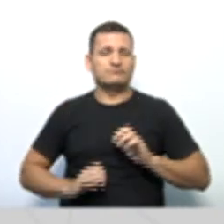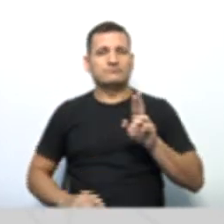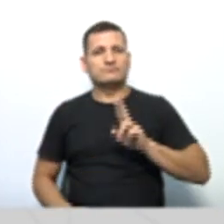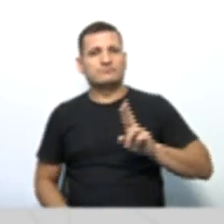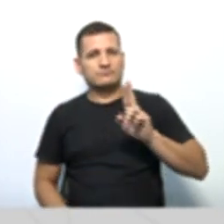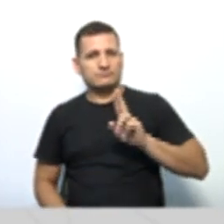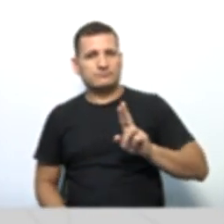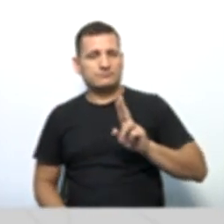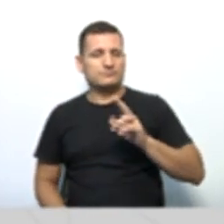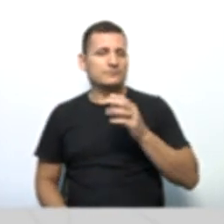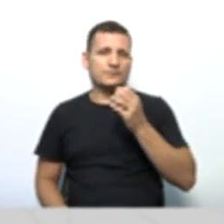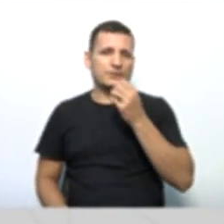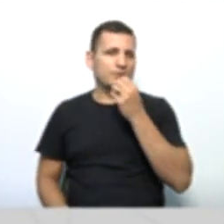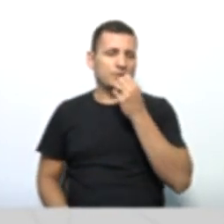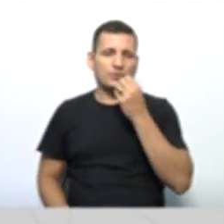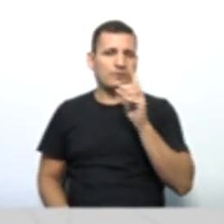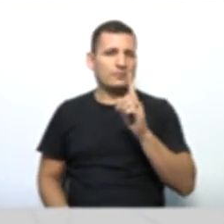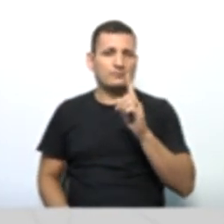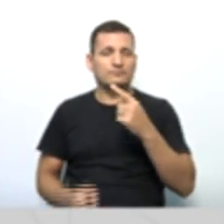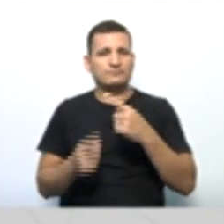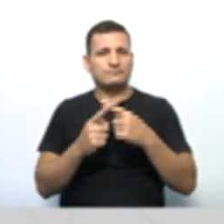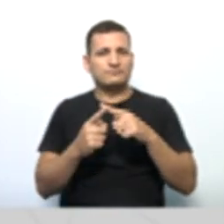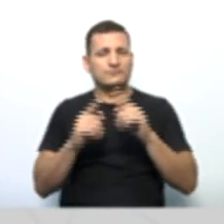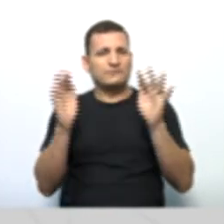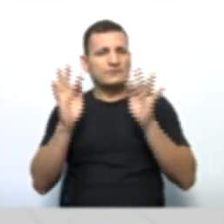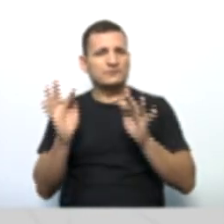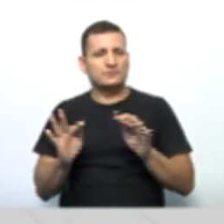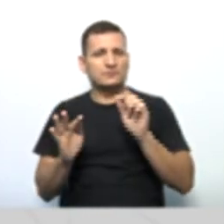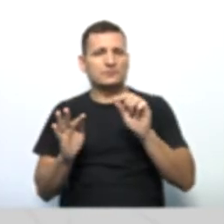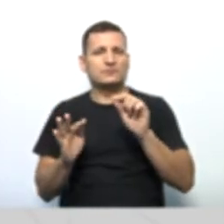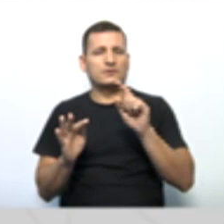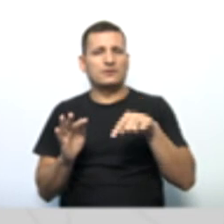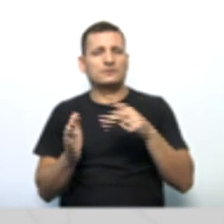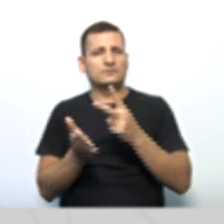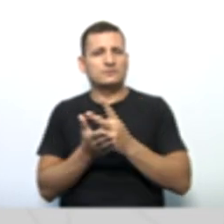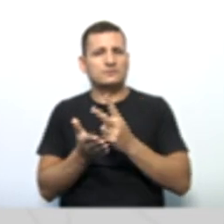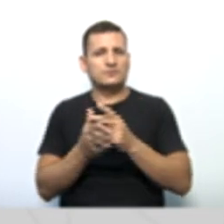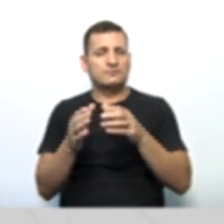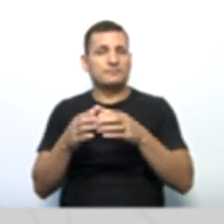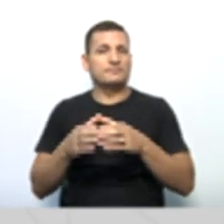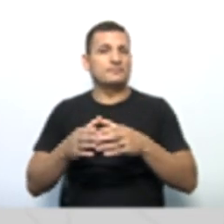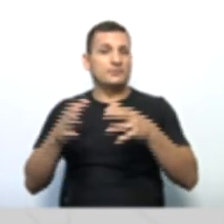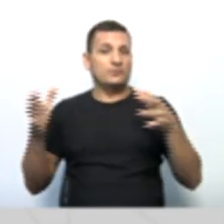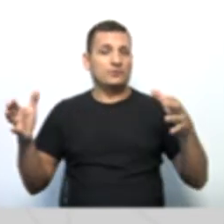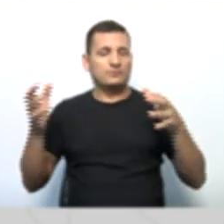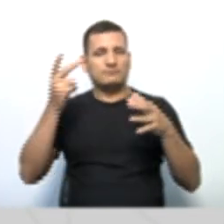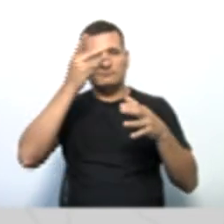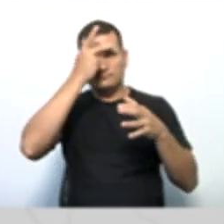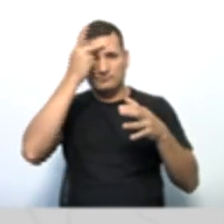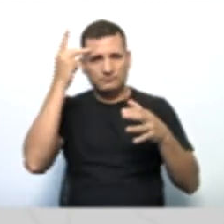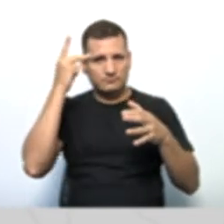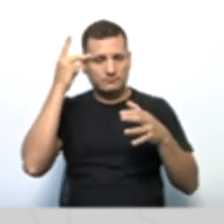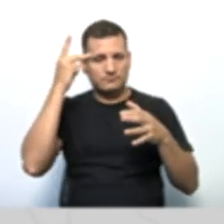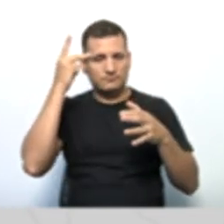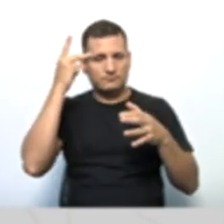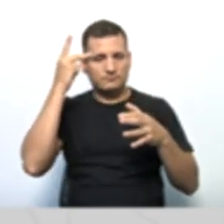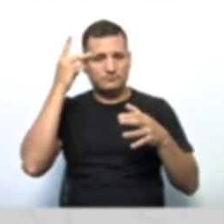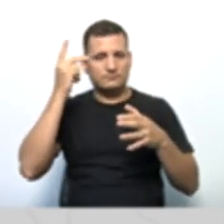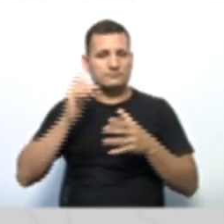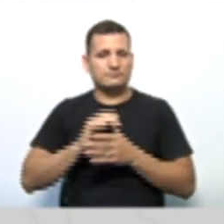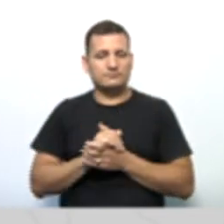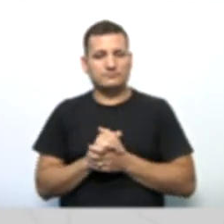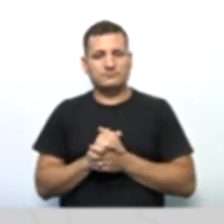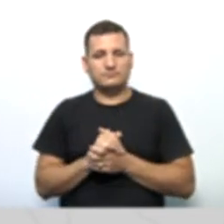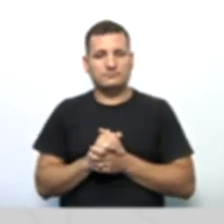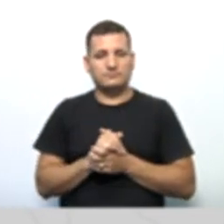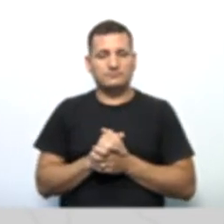não pode ser boa. Porque a felicidade é sempre o que é bom para a maior quantidade de pessoas possível.